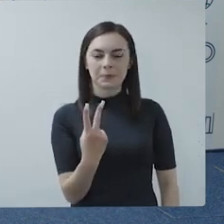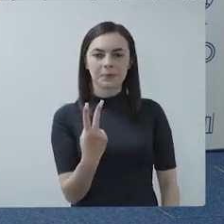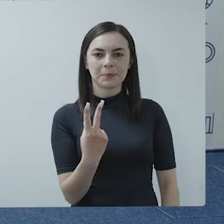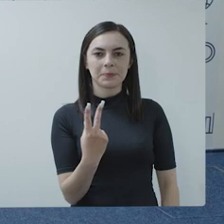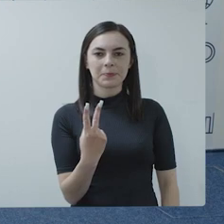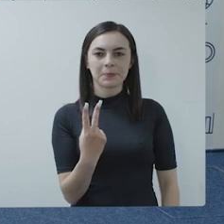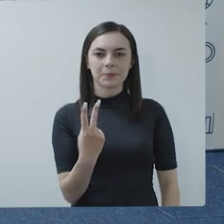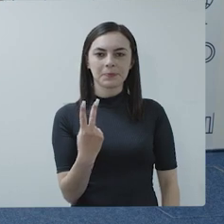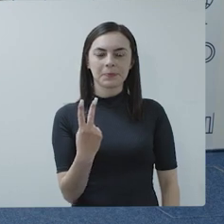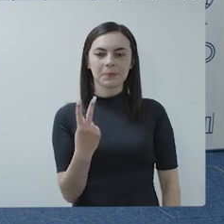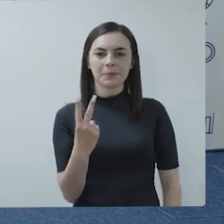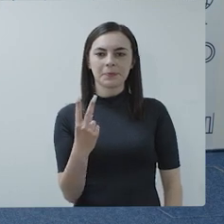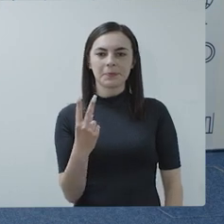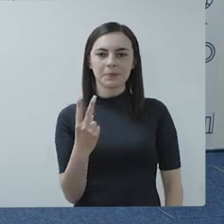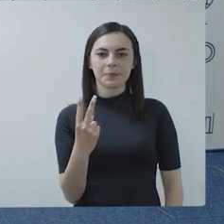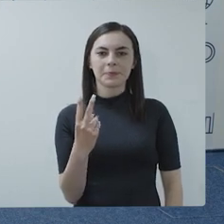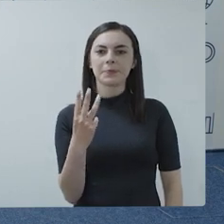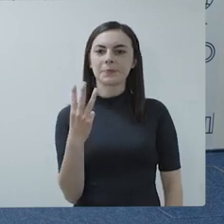dois,